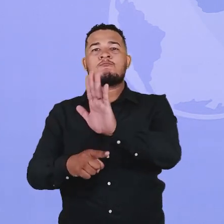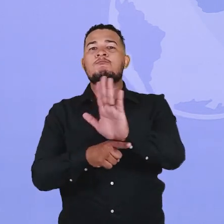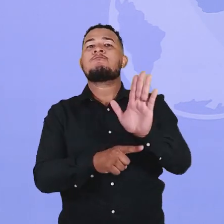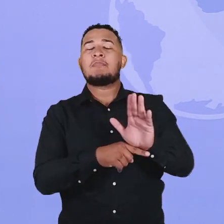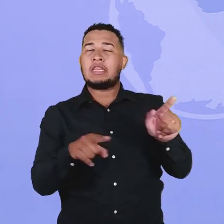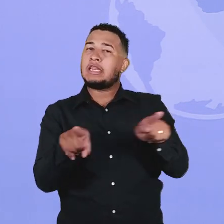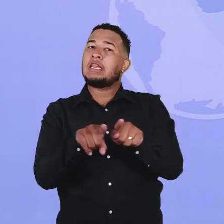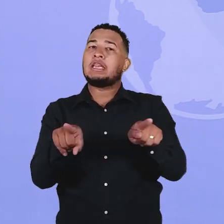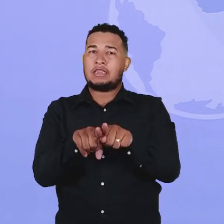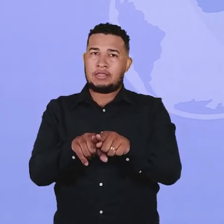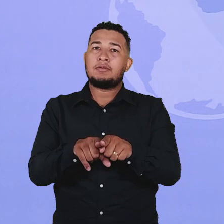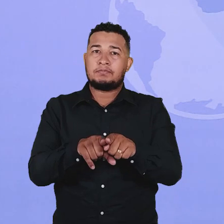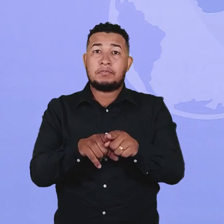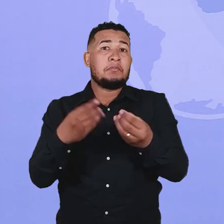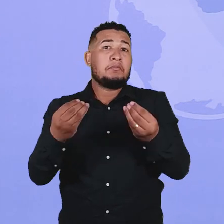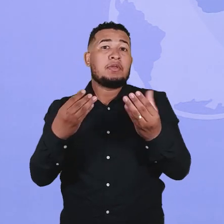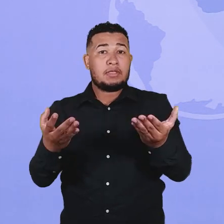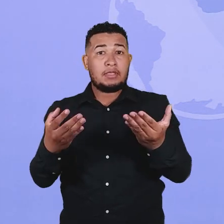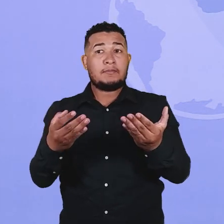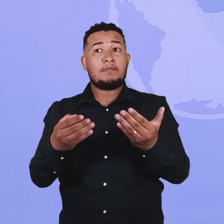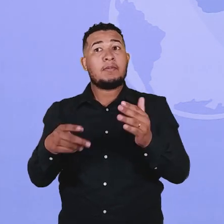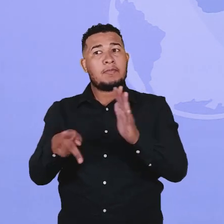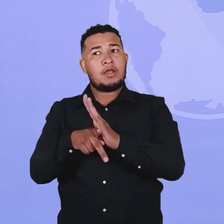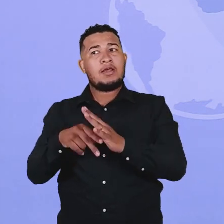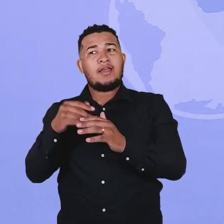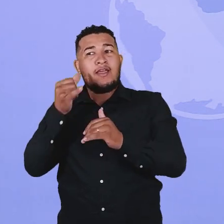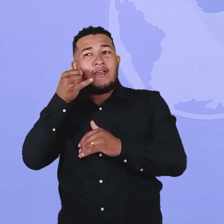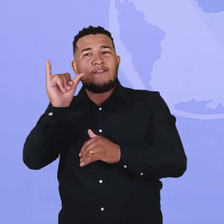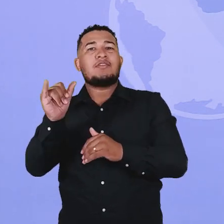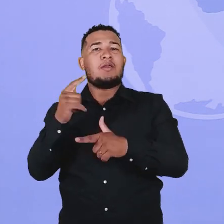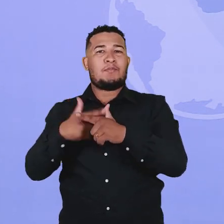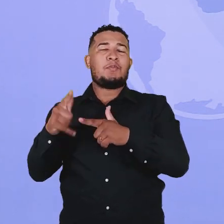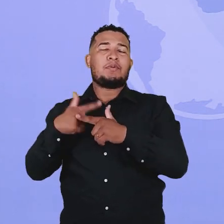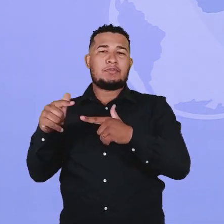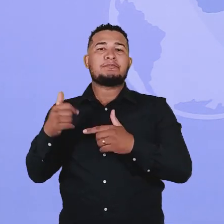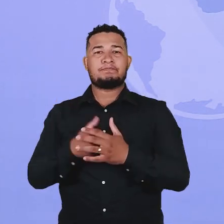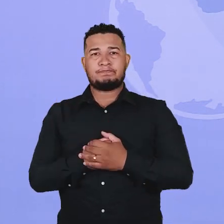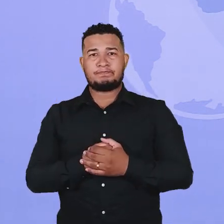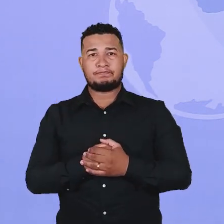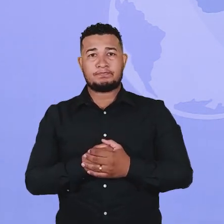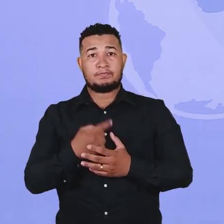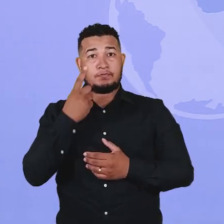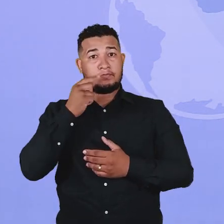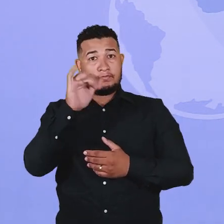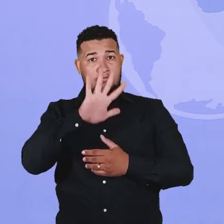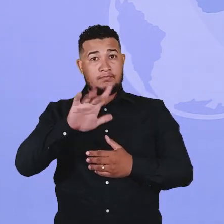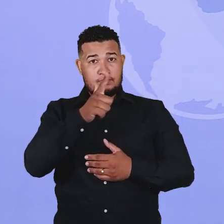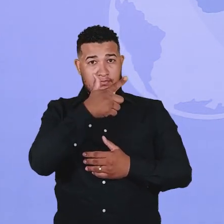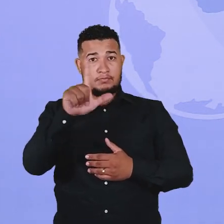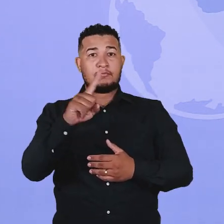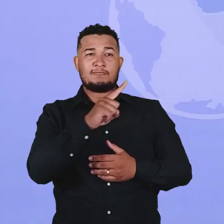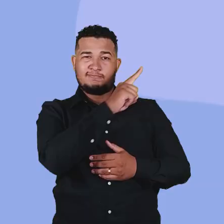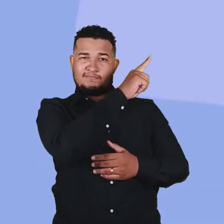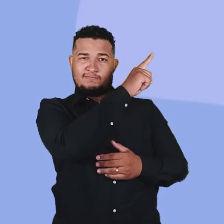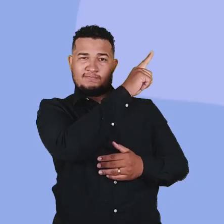também ajudarmos outros alunos e outras pessoas para não estar caminhando para esse transtorno. Vamos para o próximo